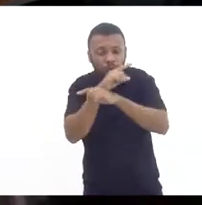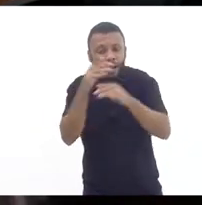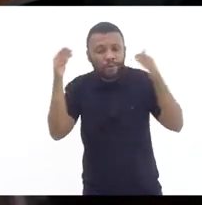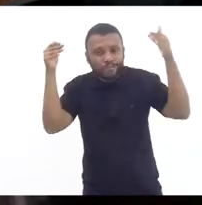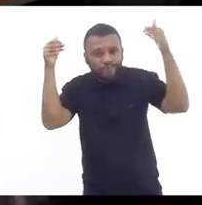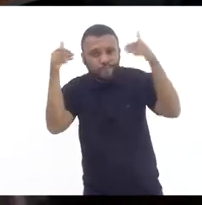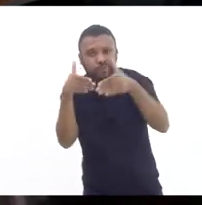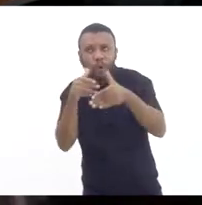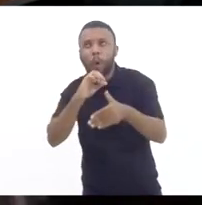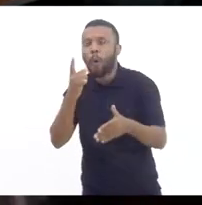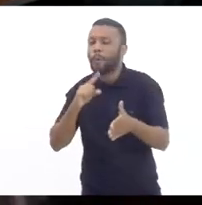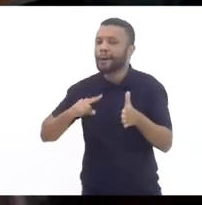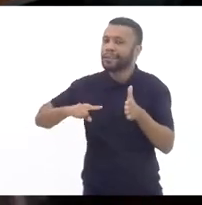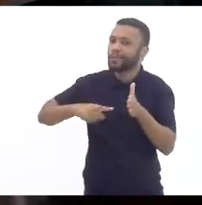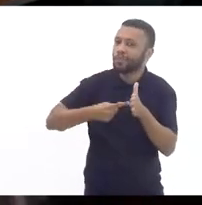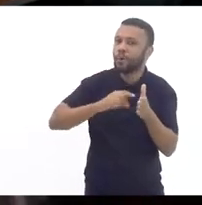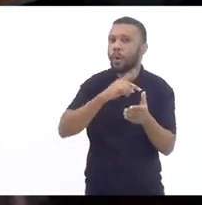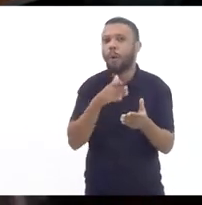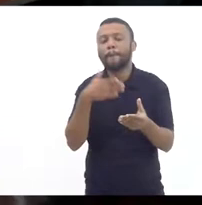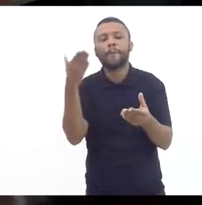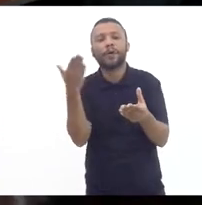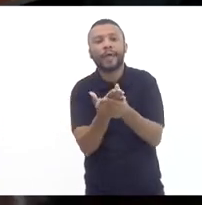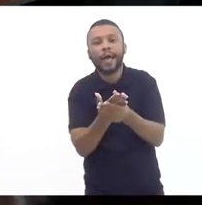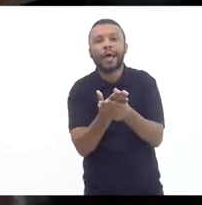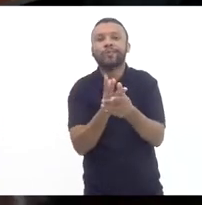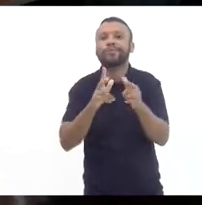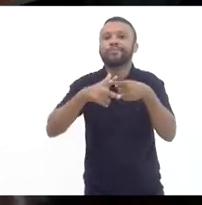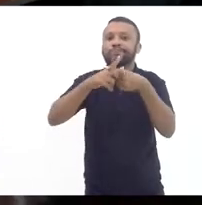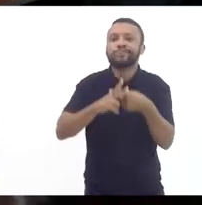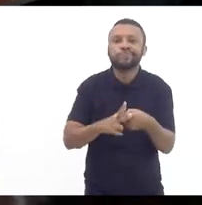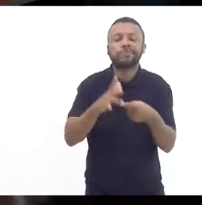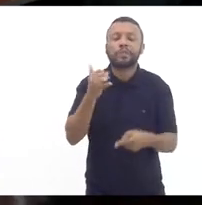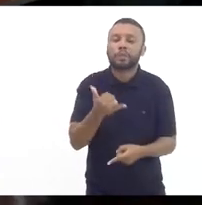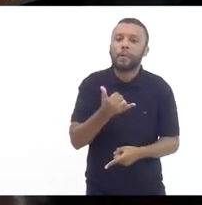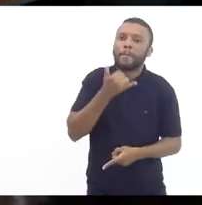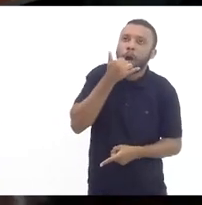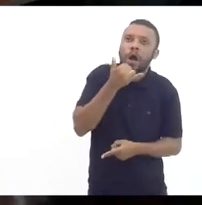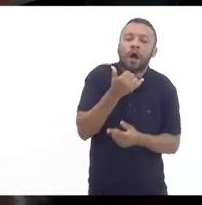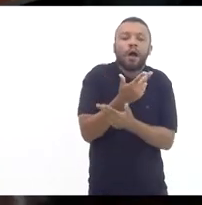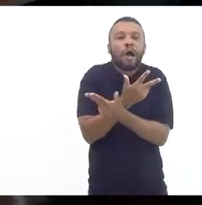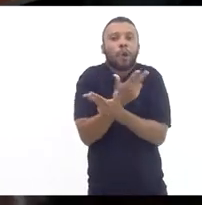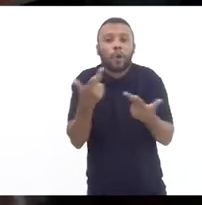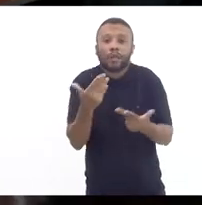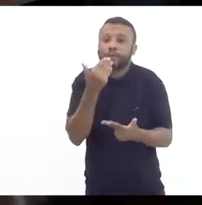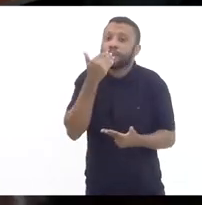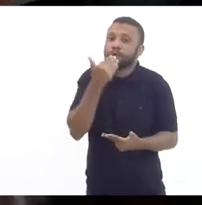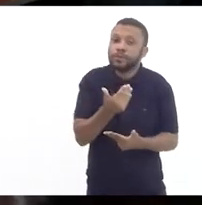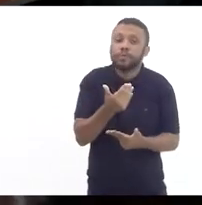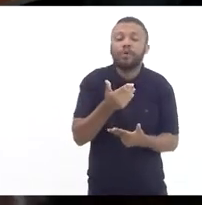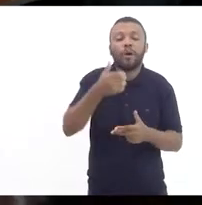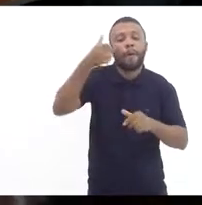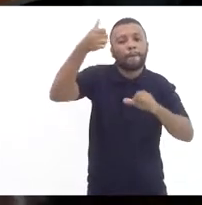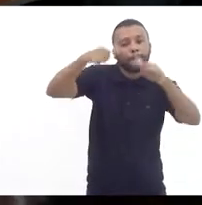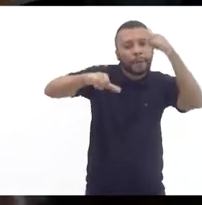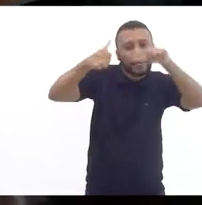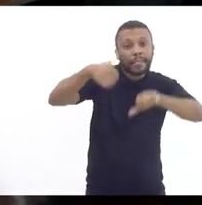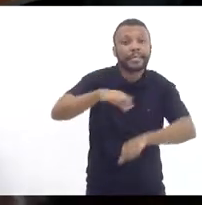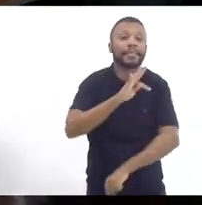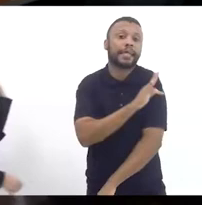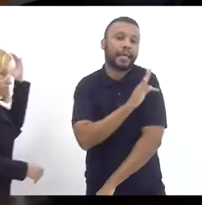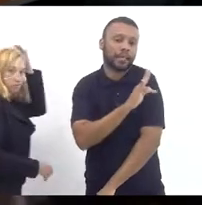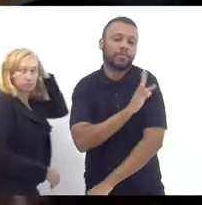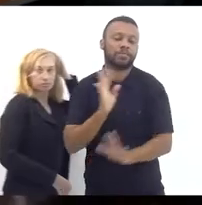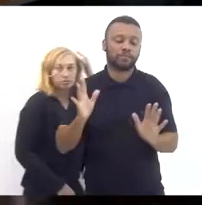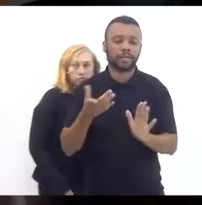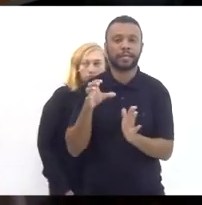alguma denúncia, um processo regulatório decorrente de um acidente ou ocorrência, solicitamos um parecer técnico da Central Logística,